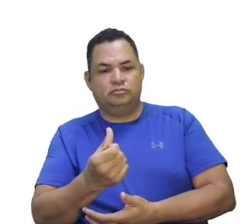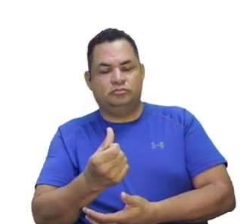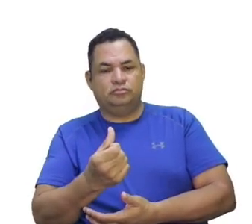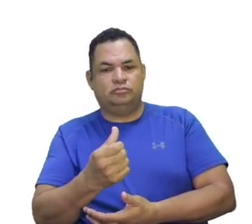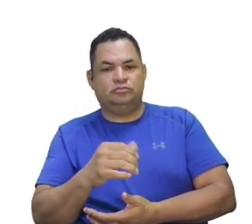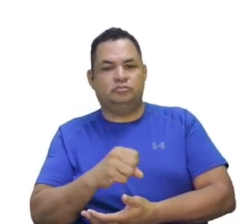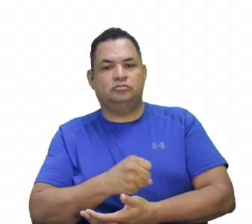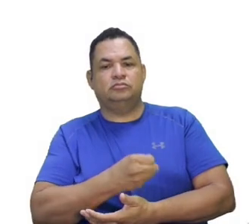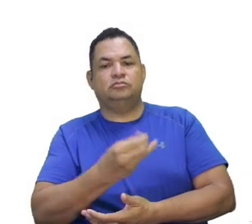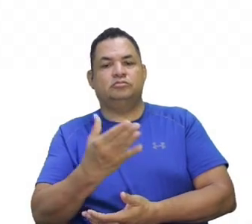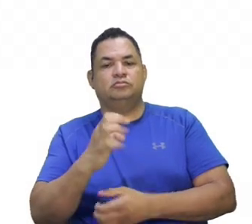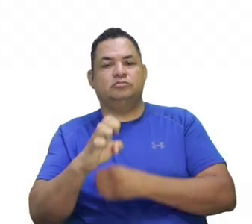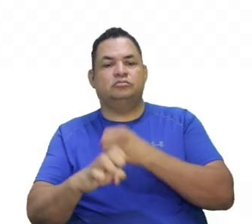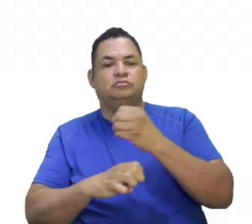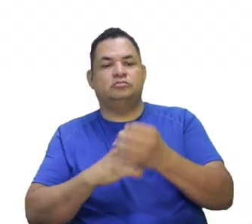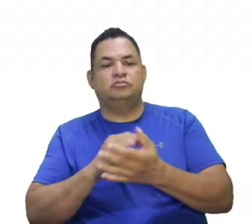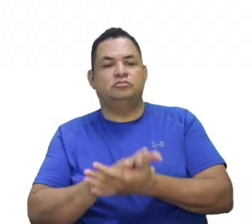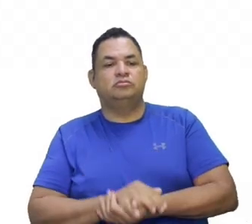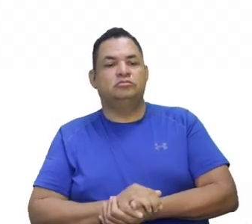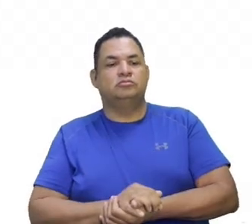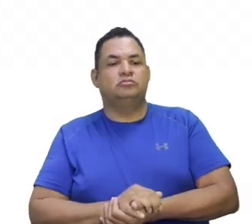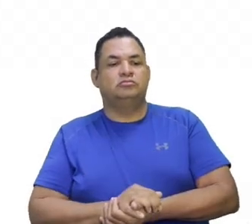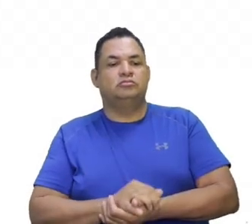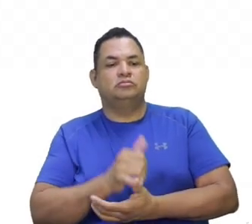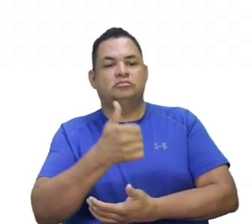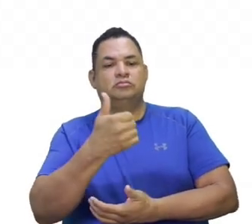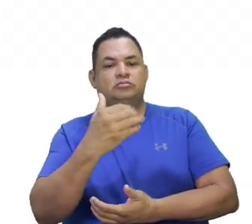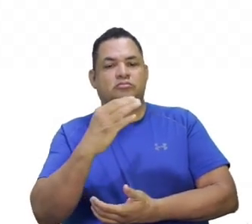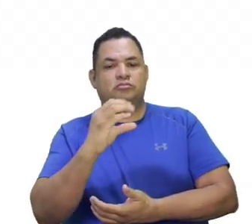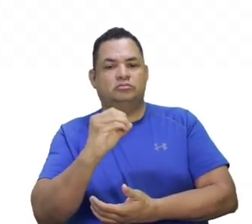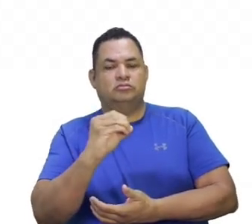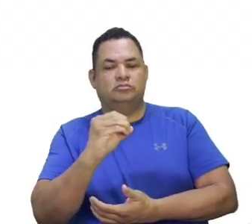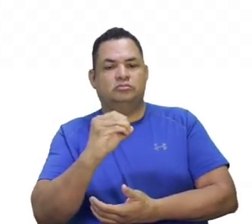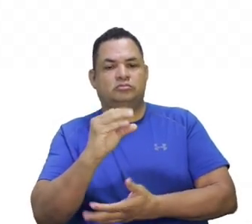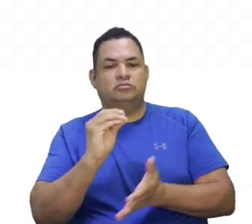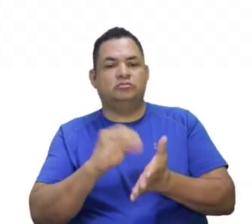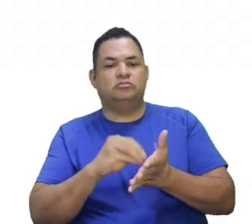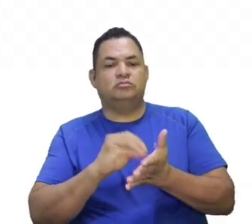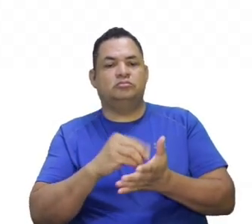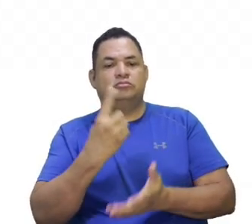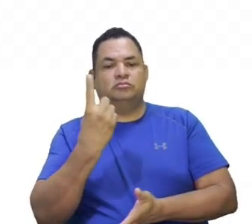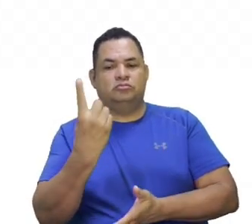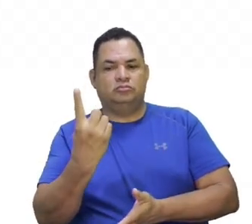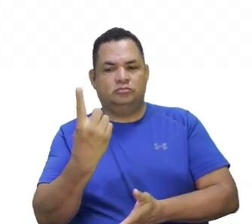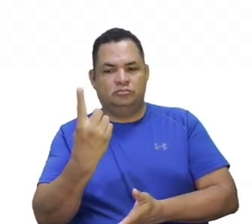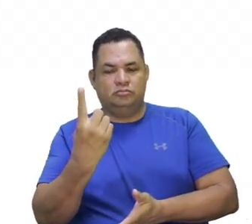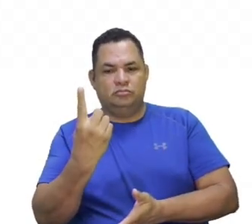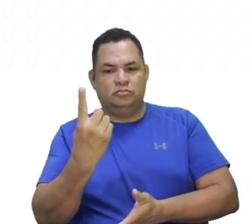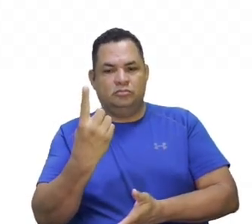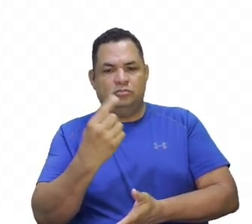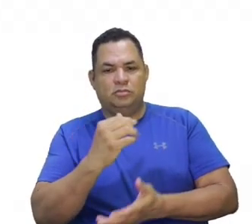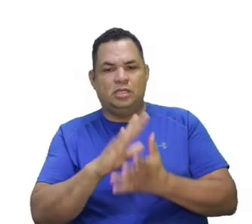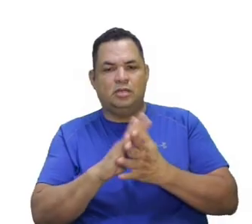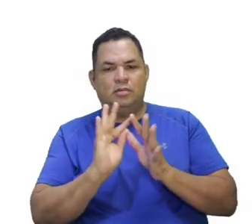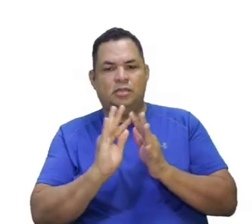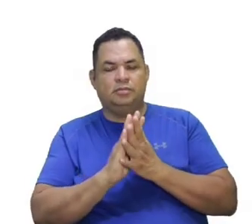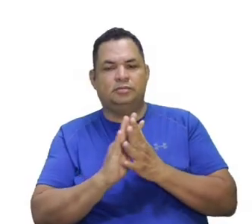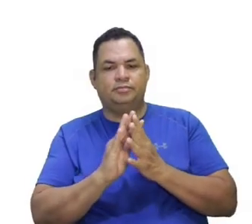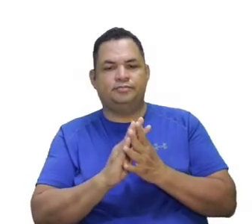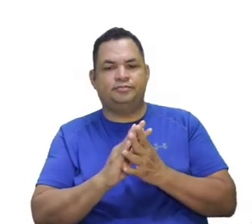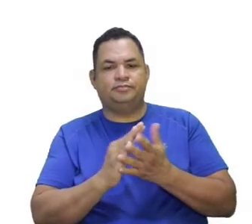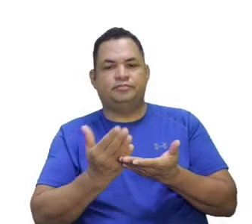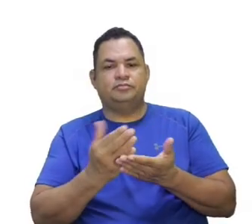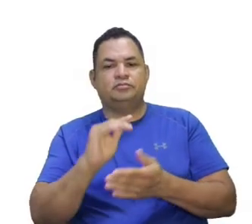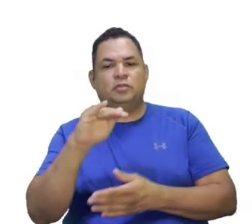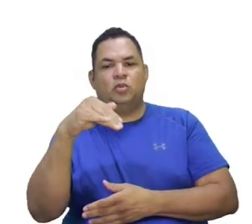2p6. Quantos elétrons eu já distribuí aqui? 10. Falta apenas 1 para 11. Então eu vou só para o